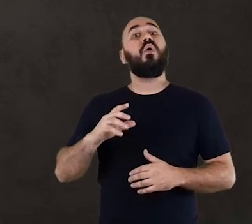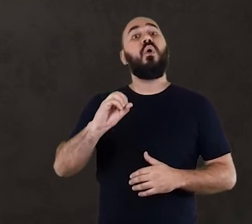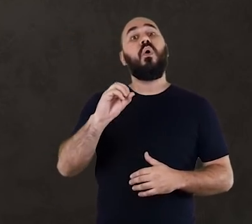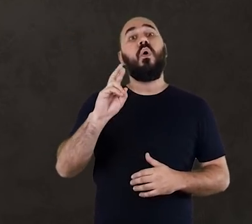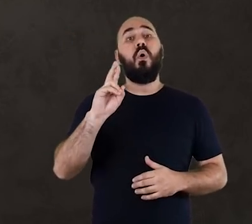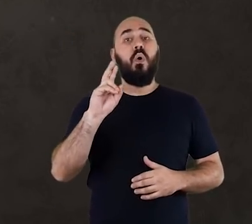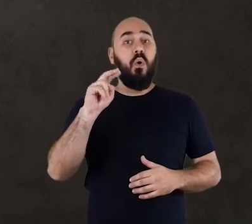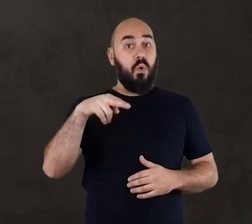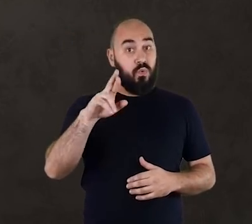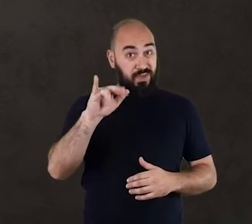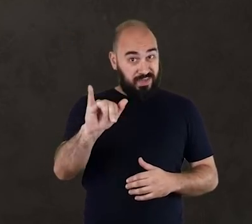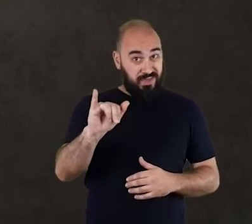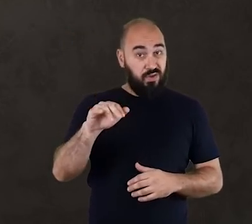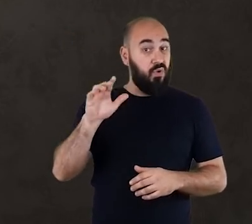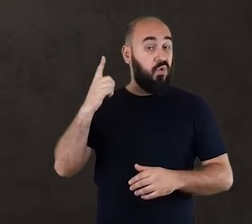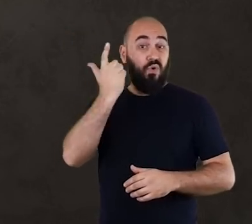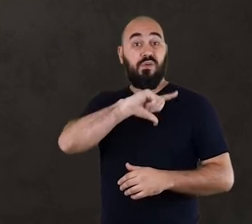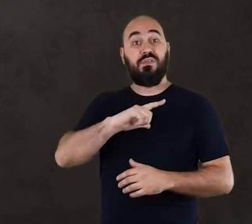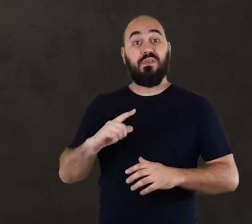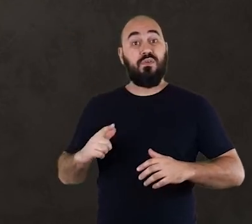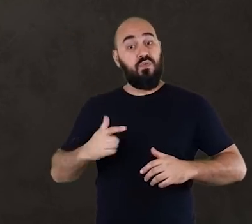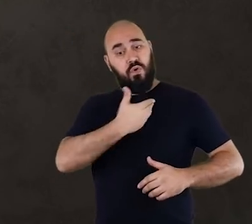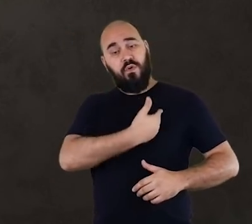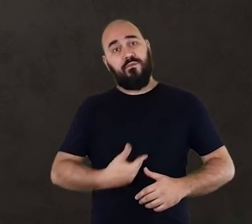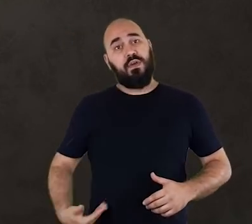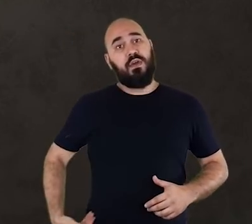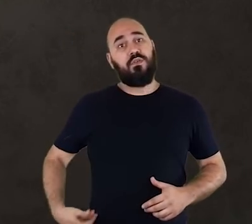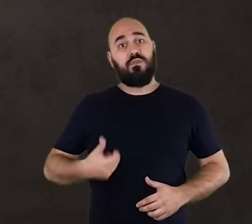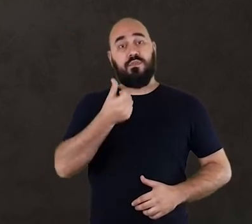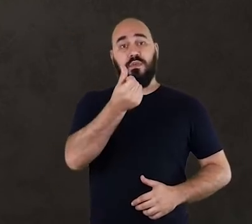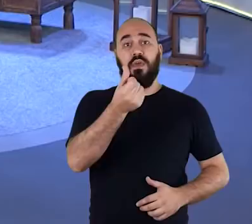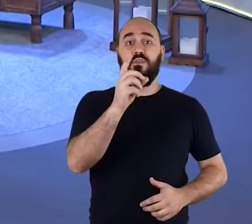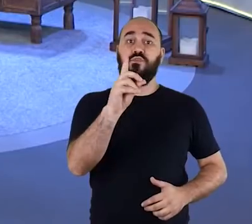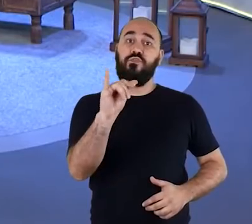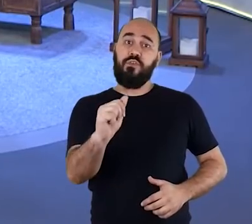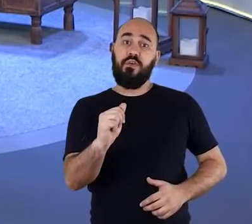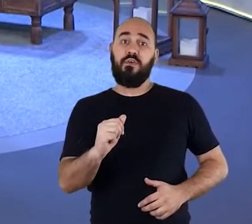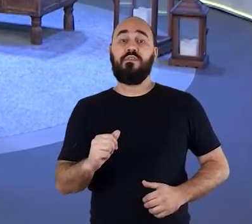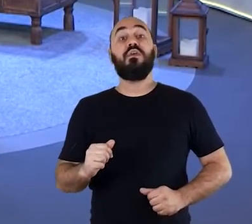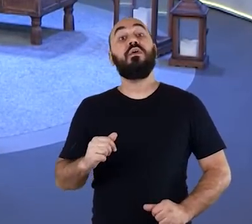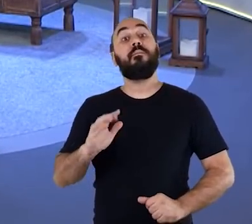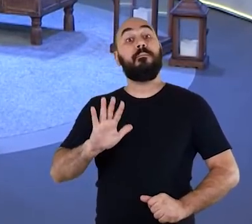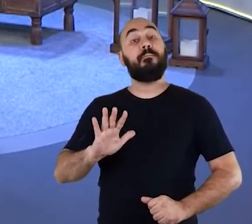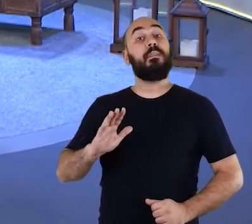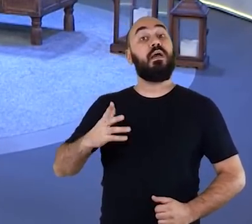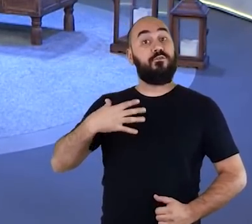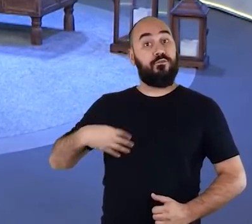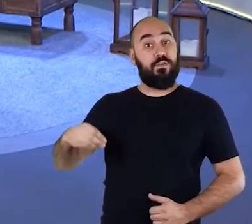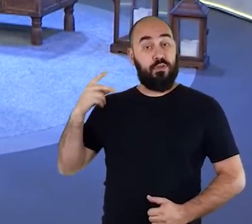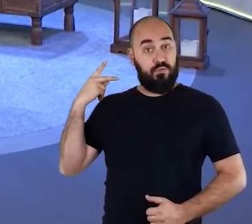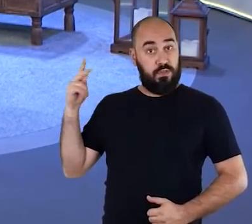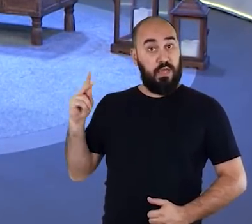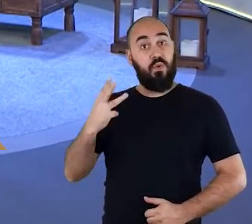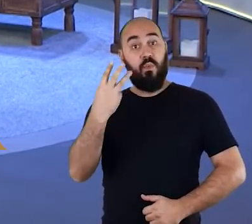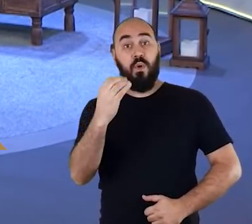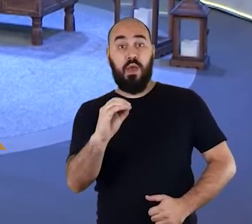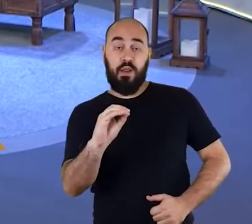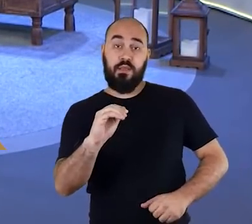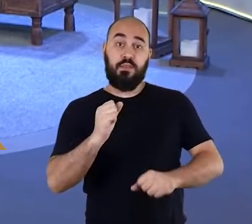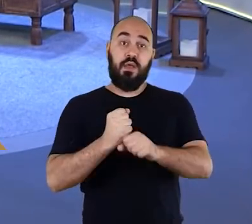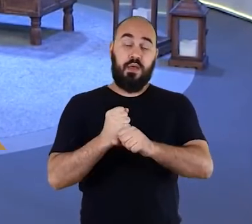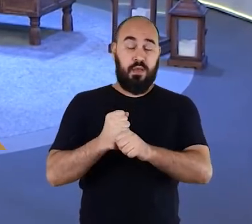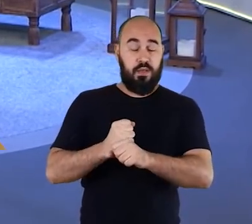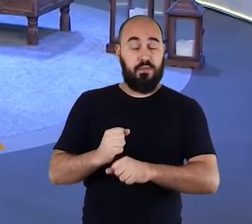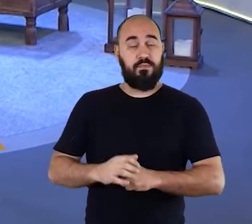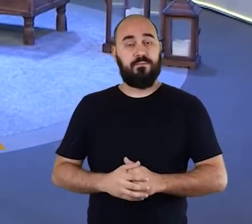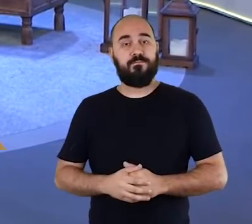anos, mas Quemos habitou-a em meus dias. Pois bem, o tempo passou, essa pedra, como eu falei,